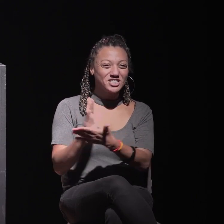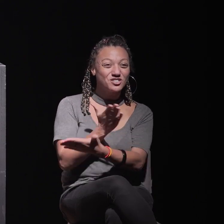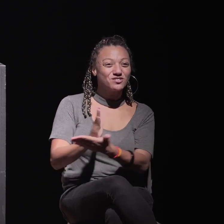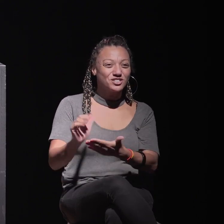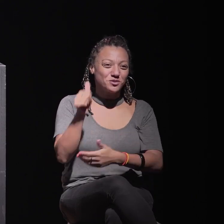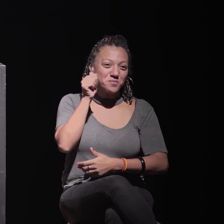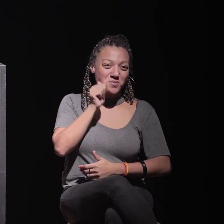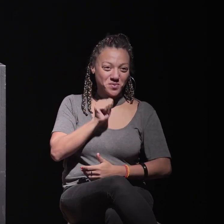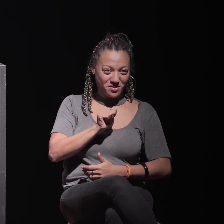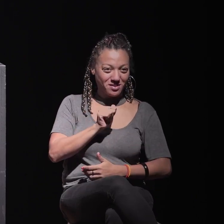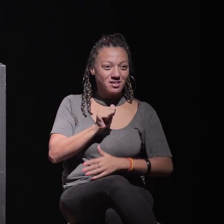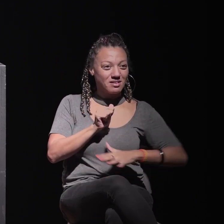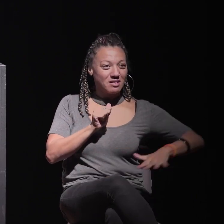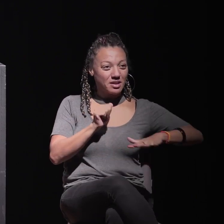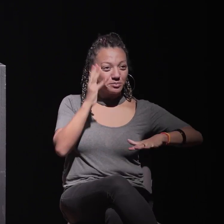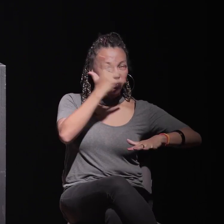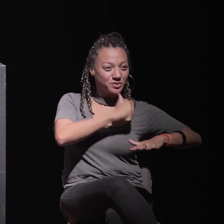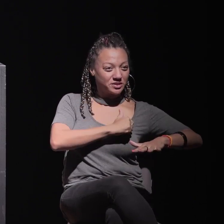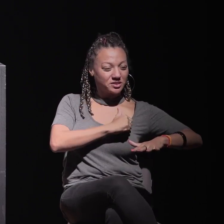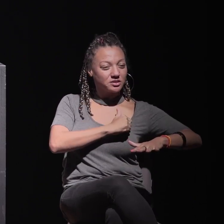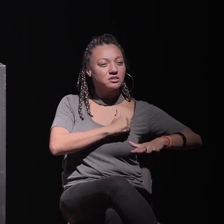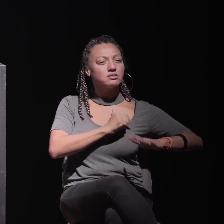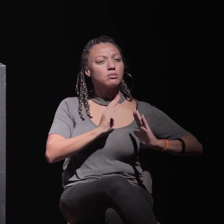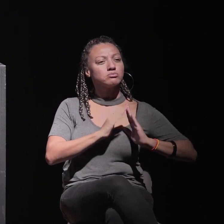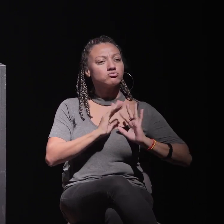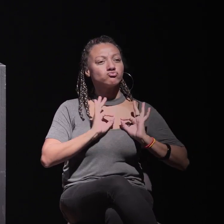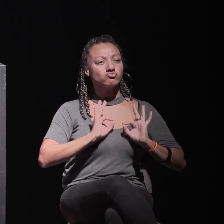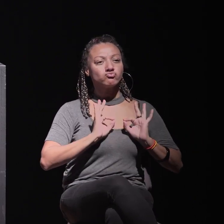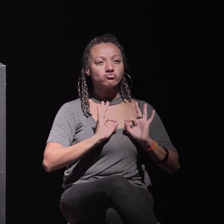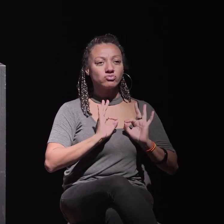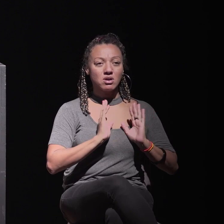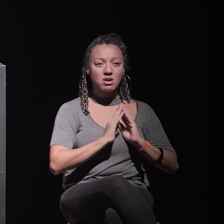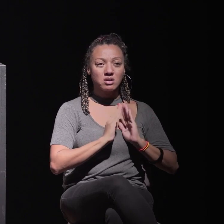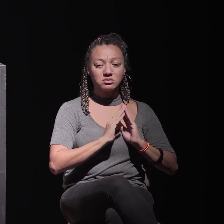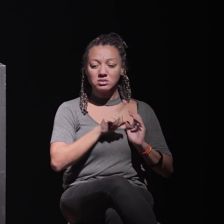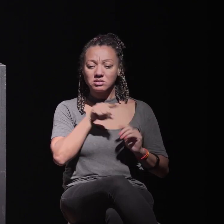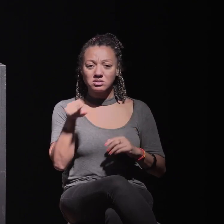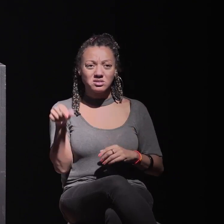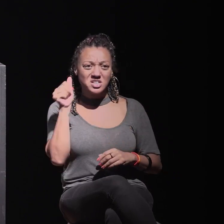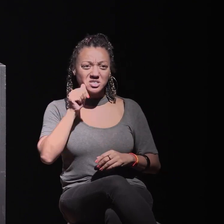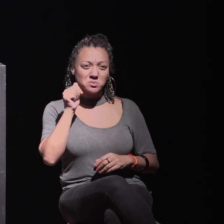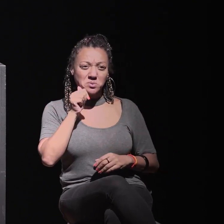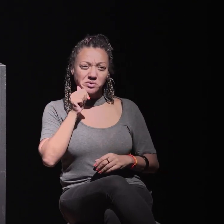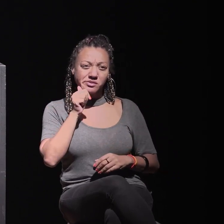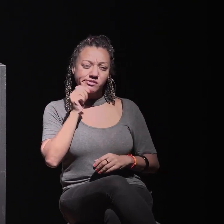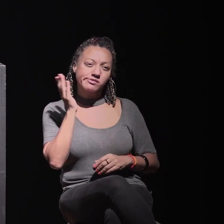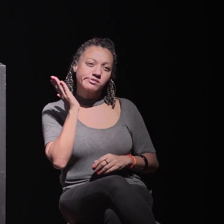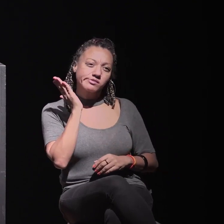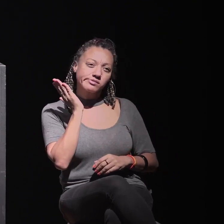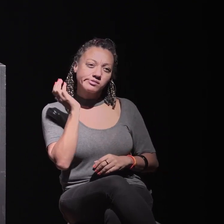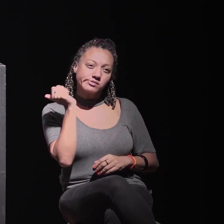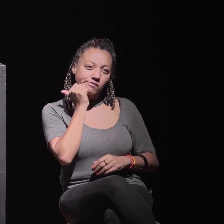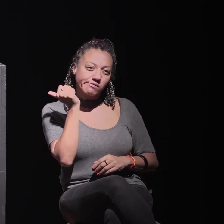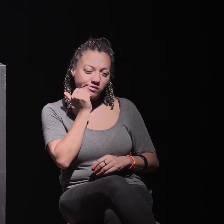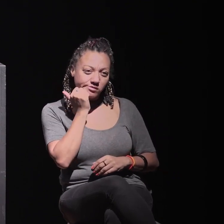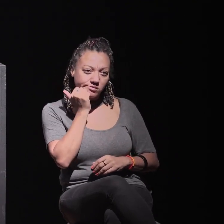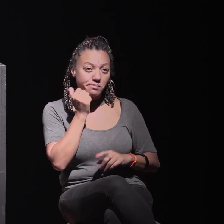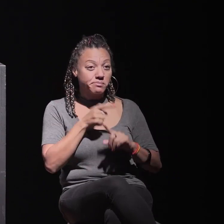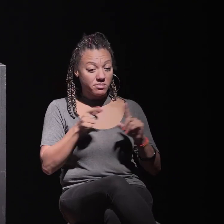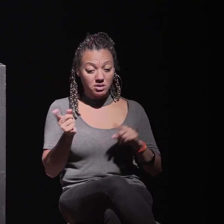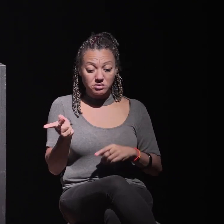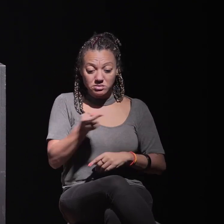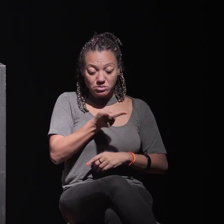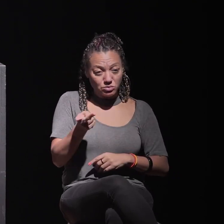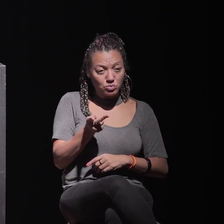dividindo as mulheres entre as belas, recatadas e do lar, e as vadias, mas todas essas a serviço dos homens. Por